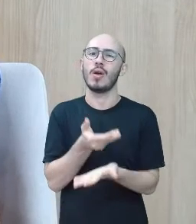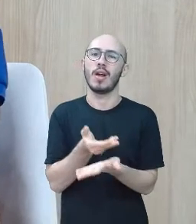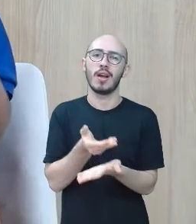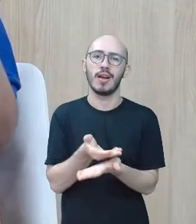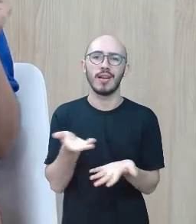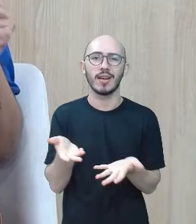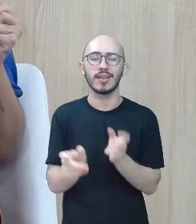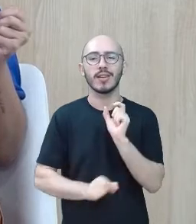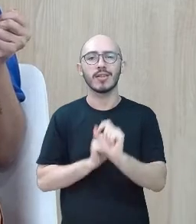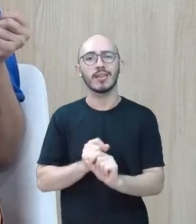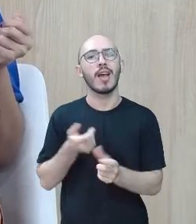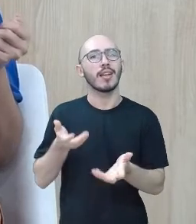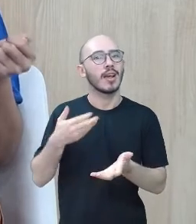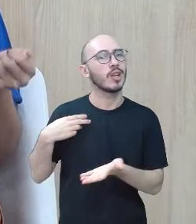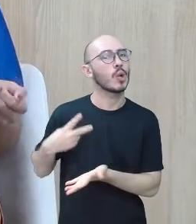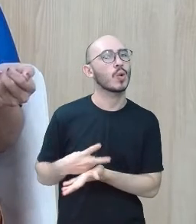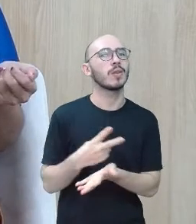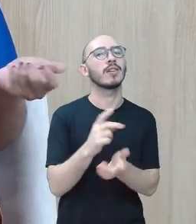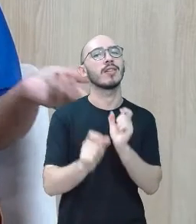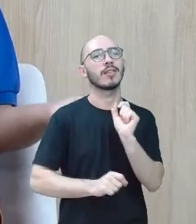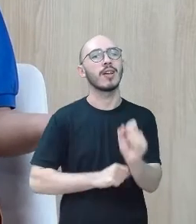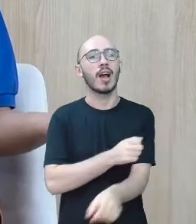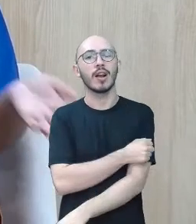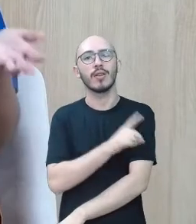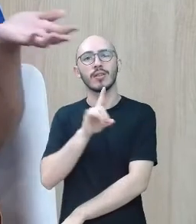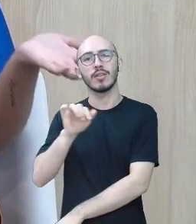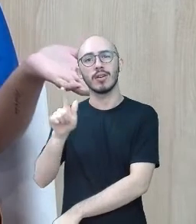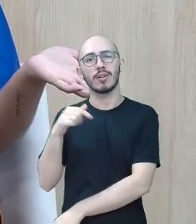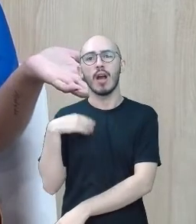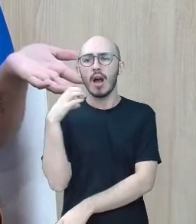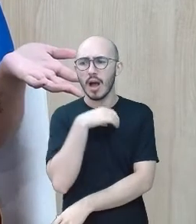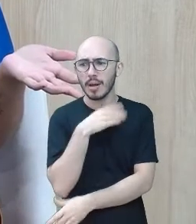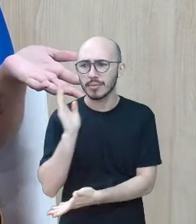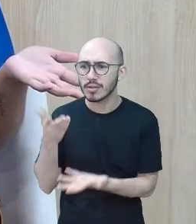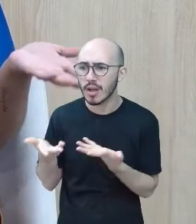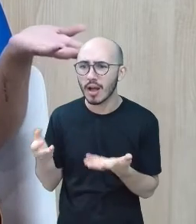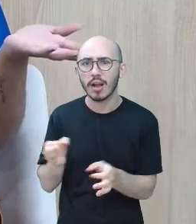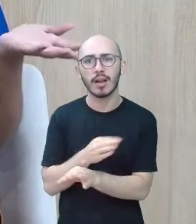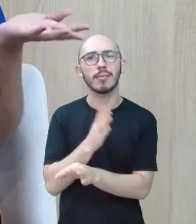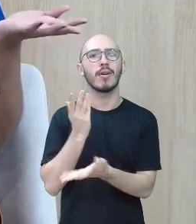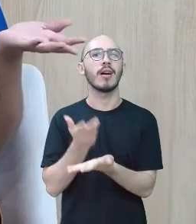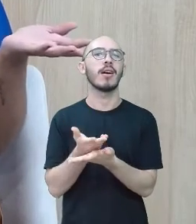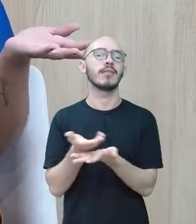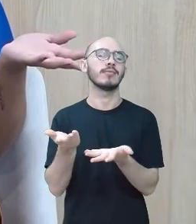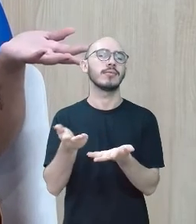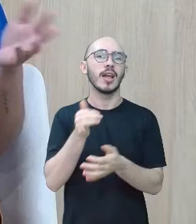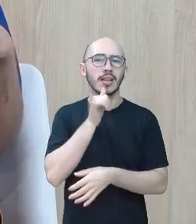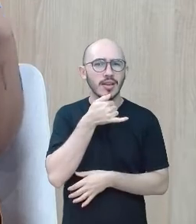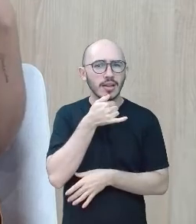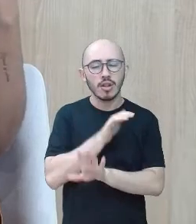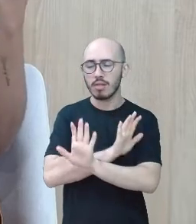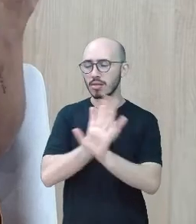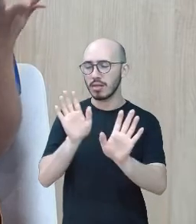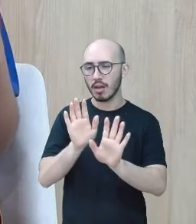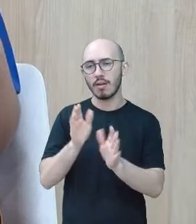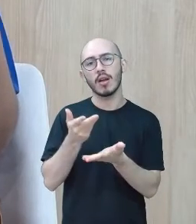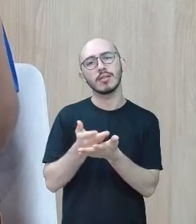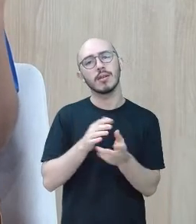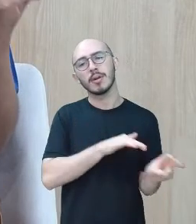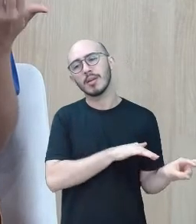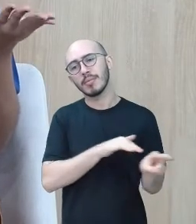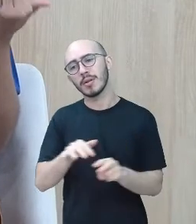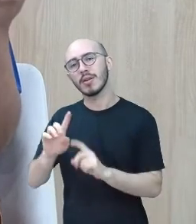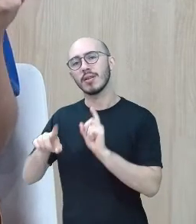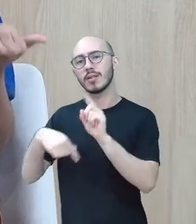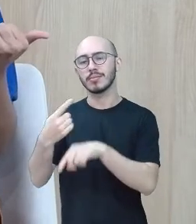aqui querendo que ela não acabasse. Ó, o Diogo disse que rápido, já acabou, tá vendo? Mas não fica triste não, Diogo. Na próxima semana a gente